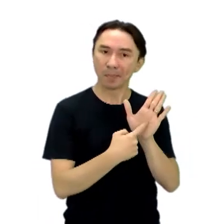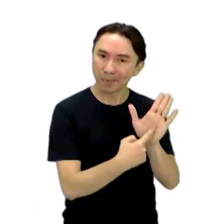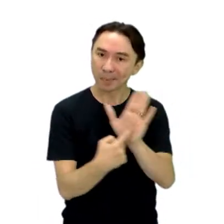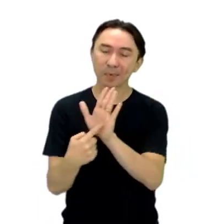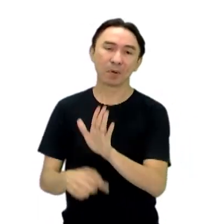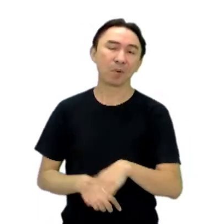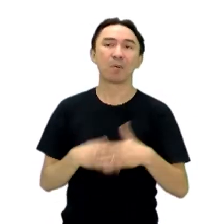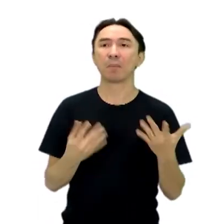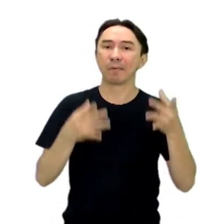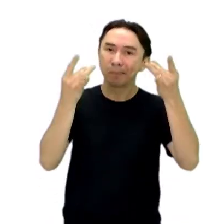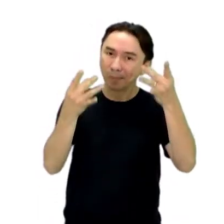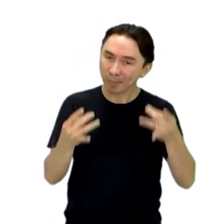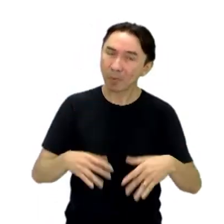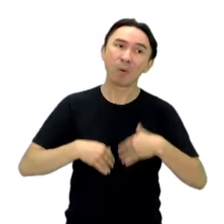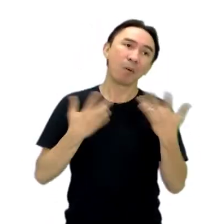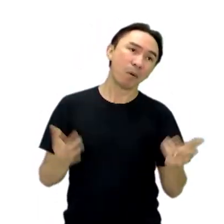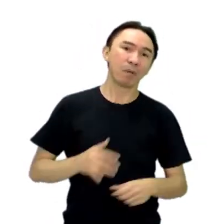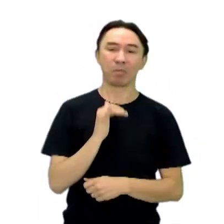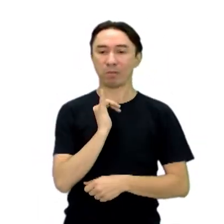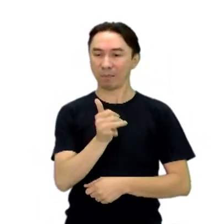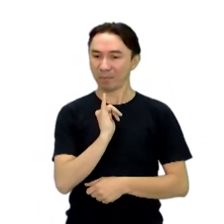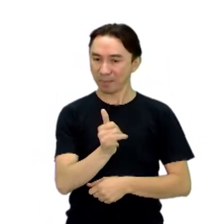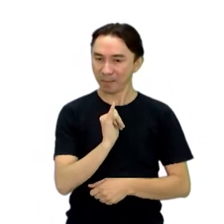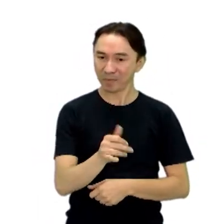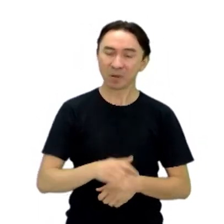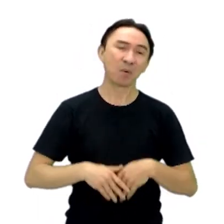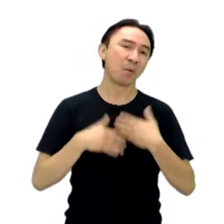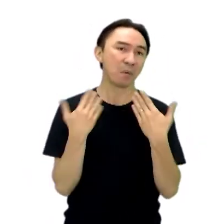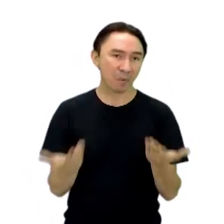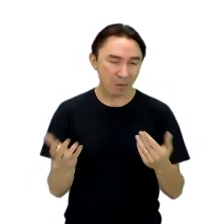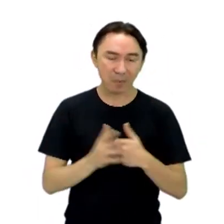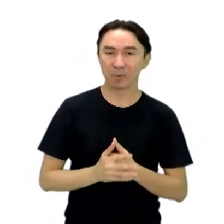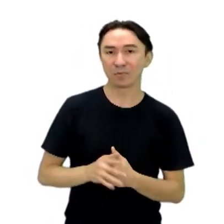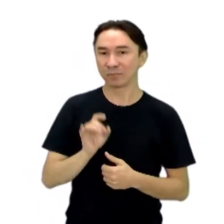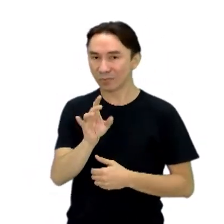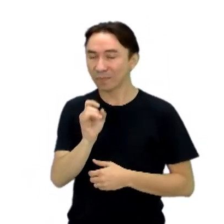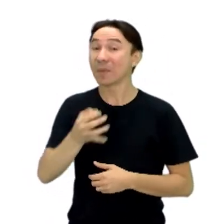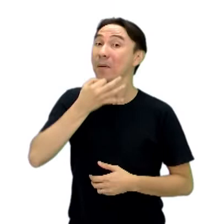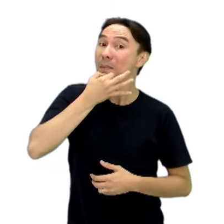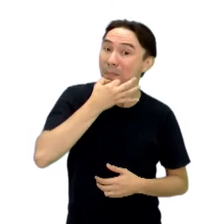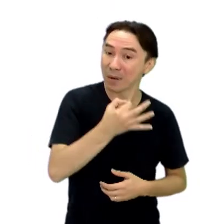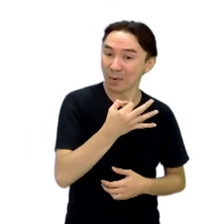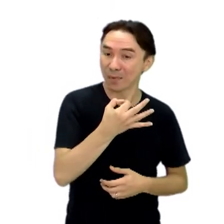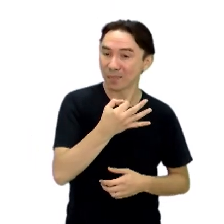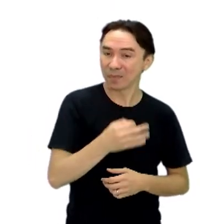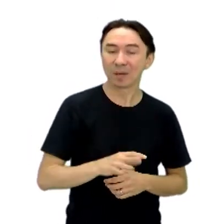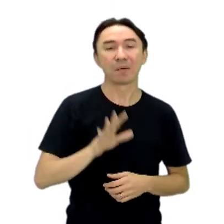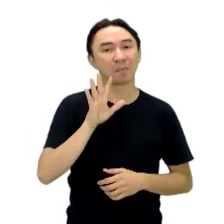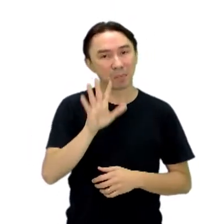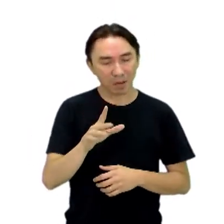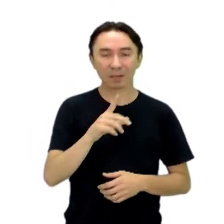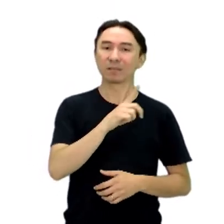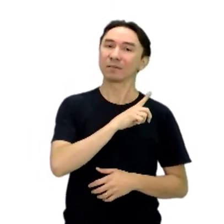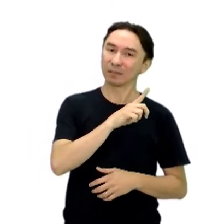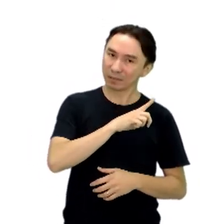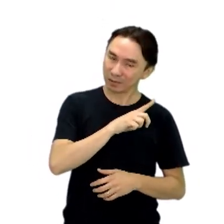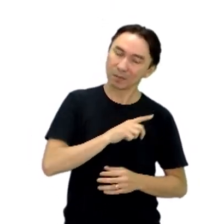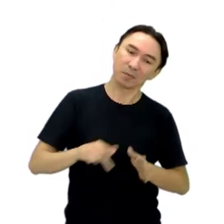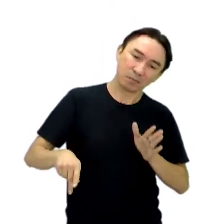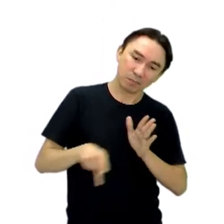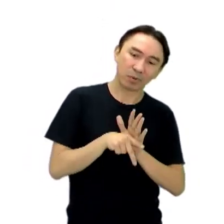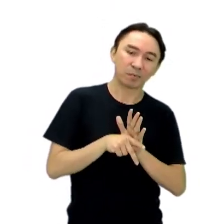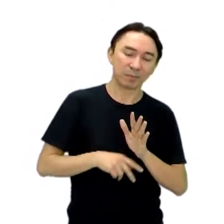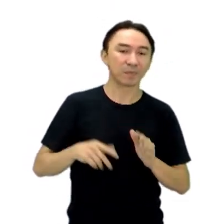texto narrativo, ou um texto diretamente opinativo, mas tem características próprias. Toda reportagem